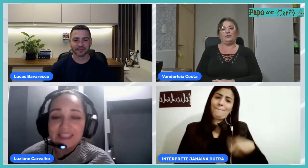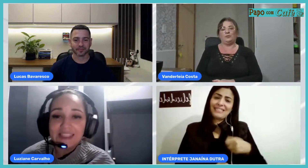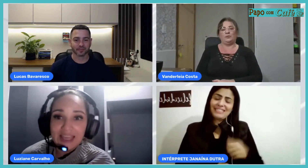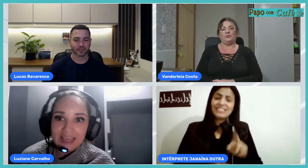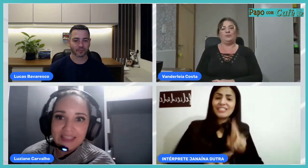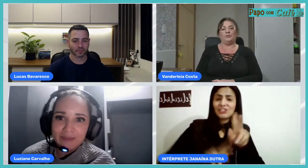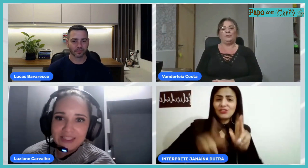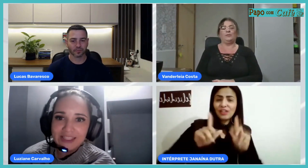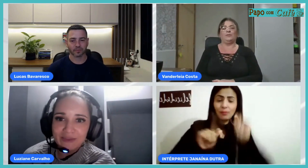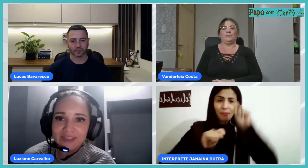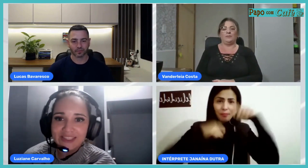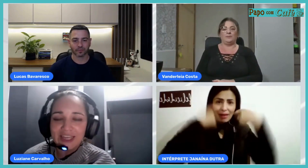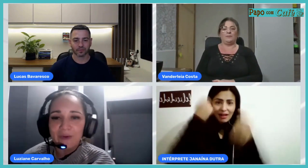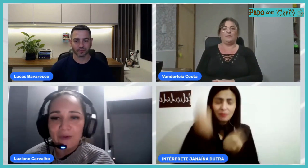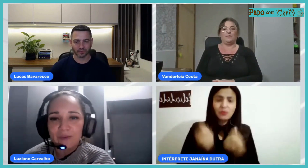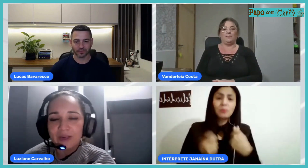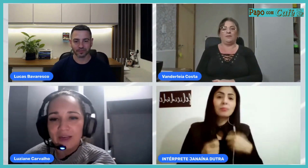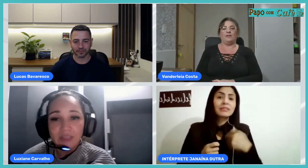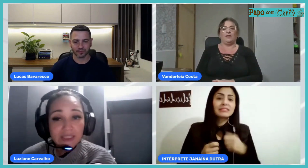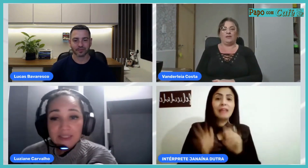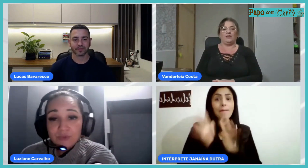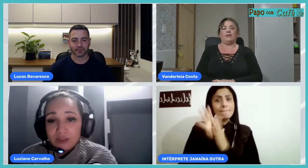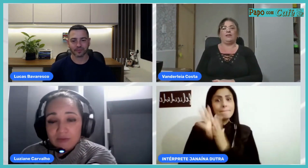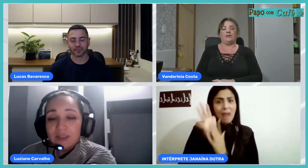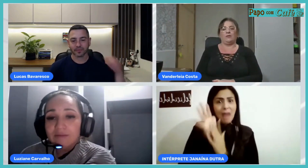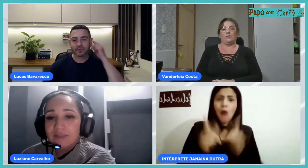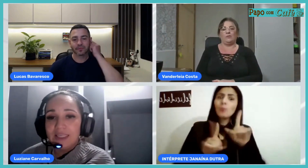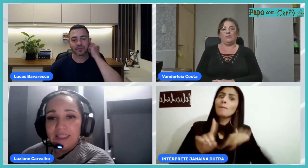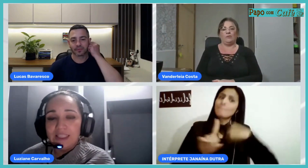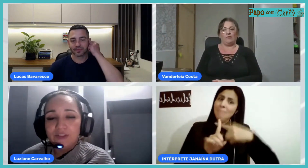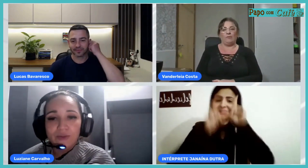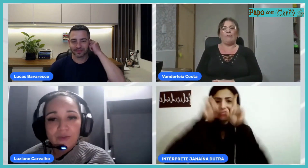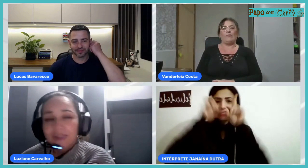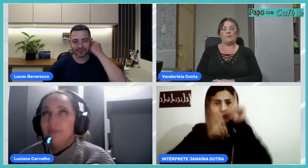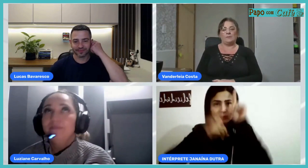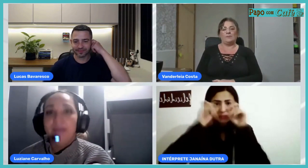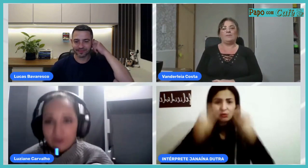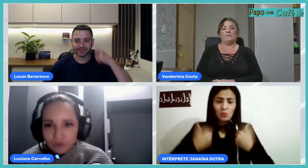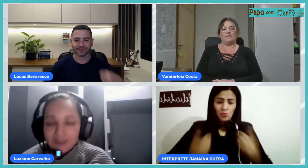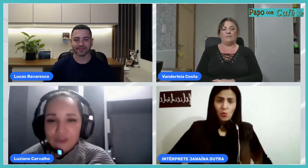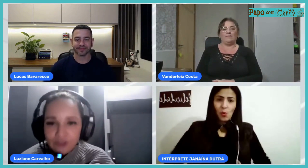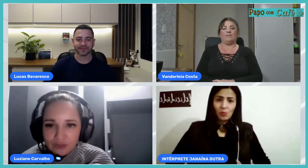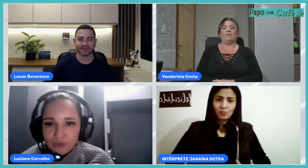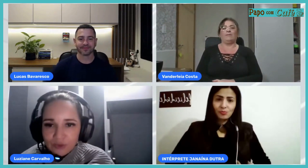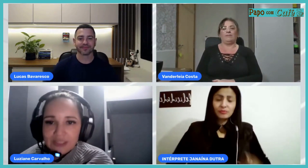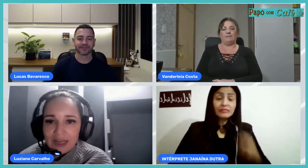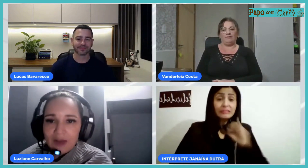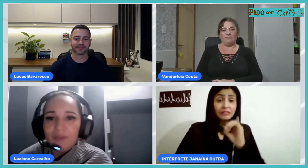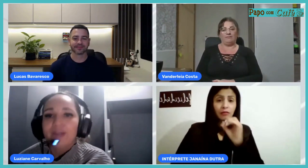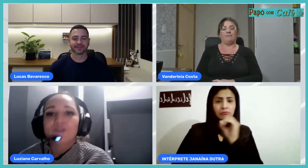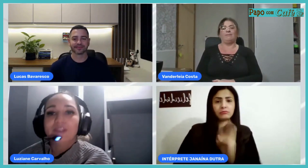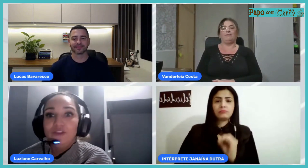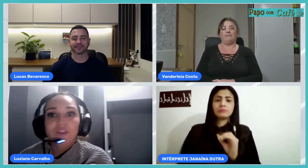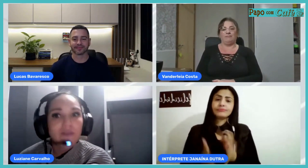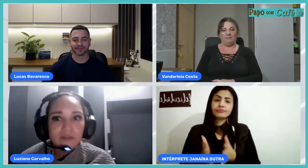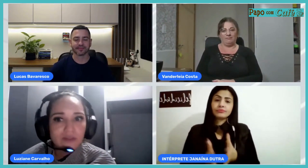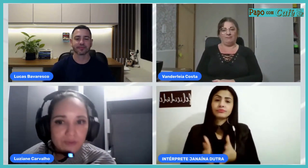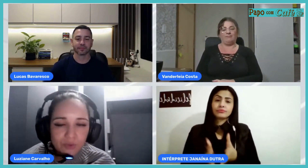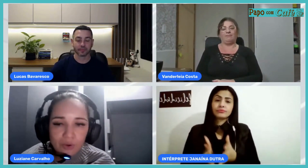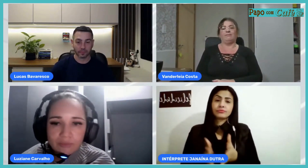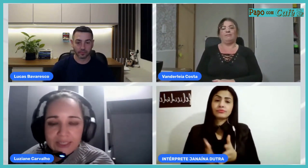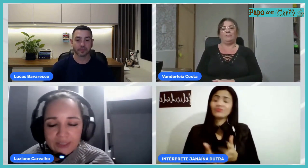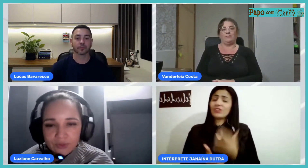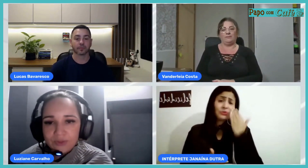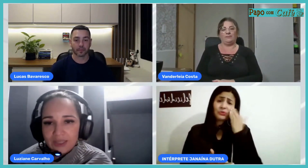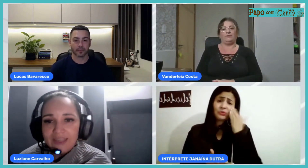e um deles é a expressão facial e corporal. Então, se tu não tem isso, perde o sentido do sinal, perde o sentido,